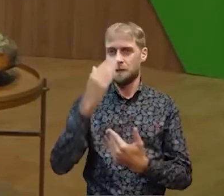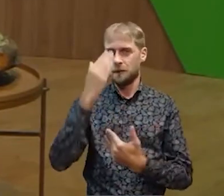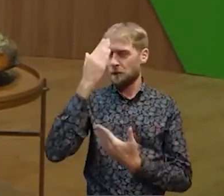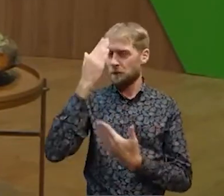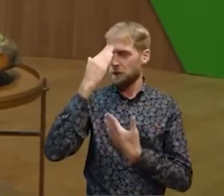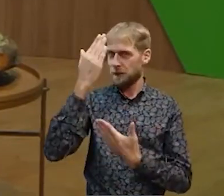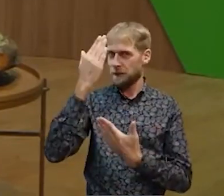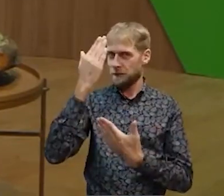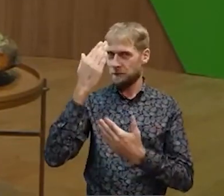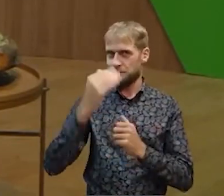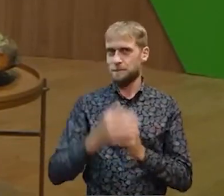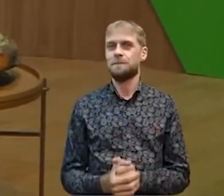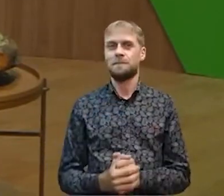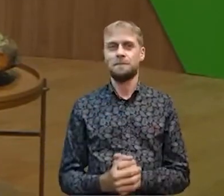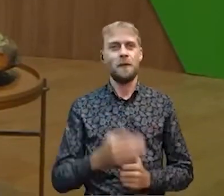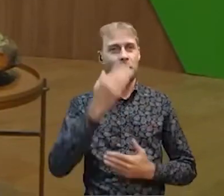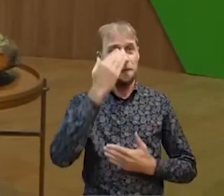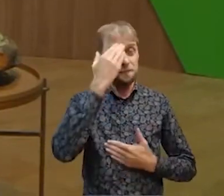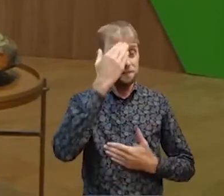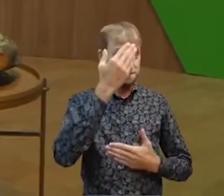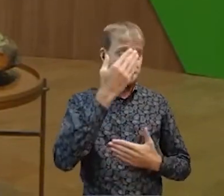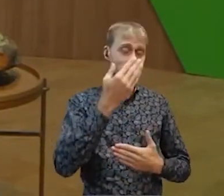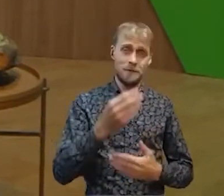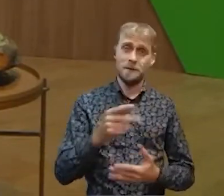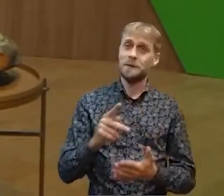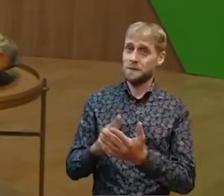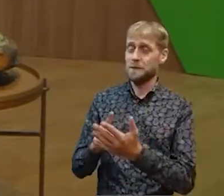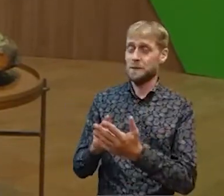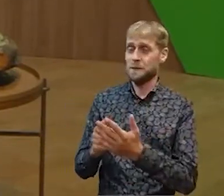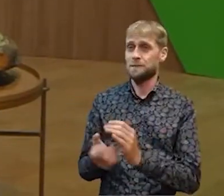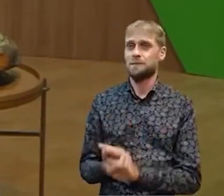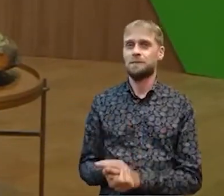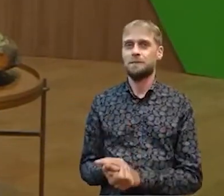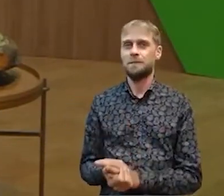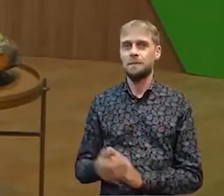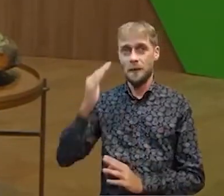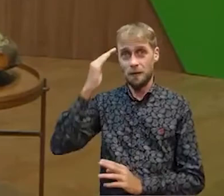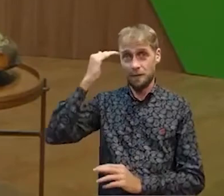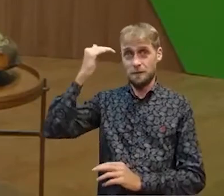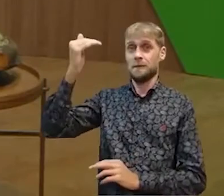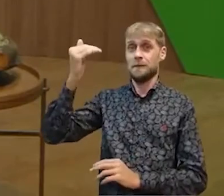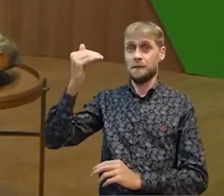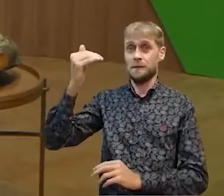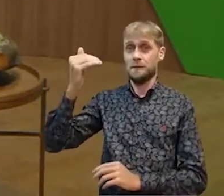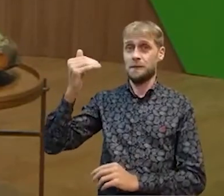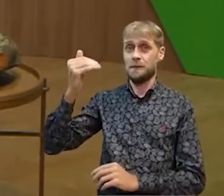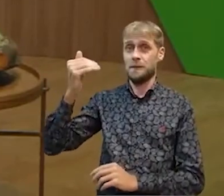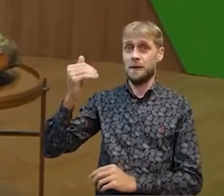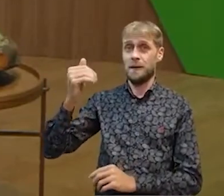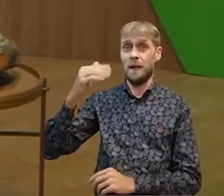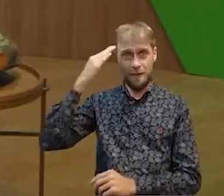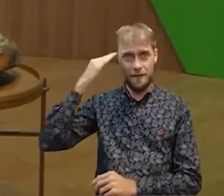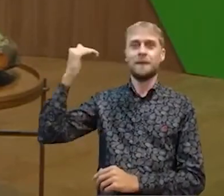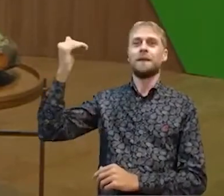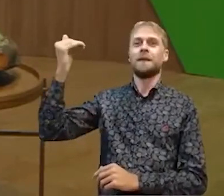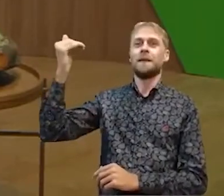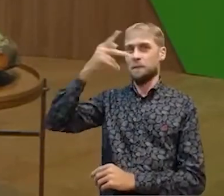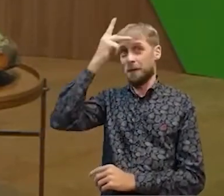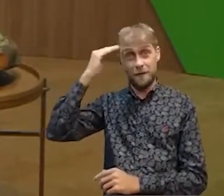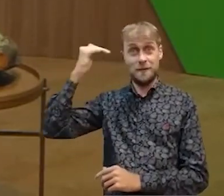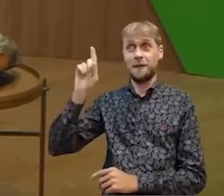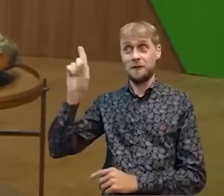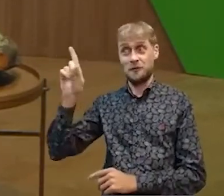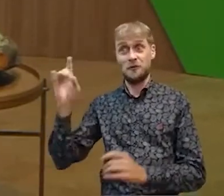todos. Obrigado pelas suas palavras, Lucas. Liderar líderes não é coisa fácil, não. Aí só tem líderes e